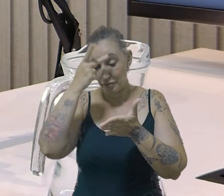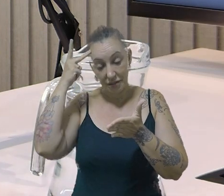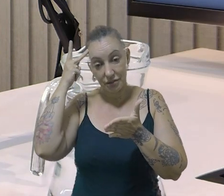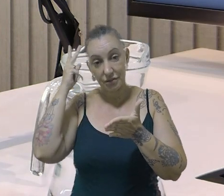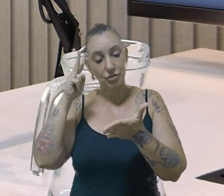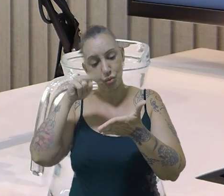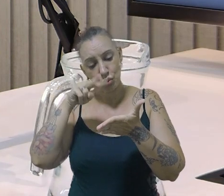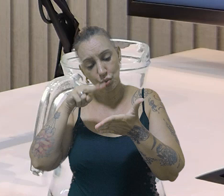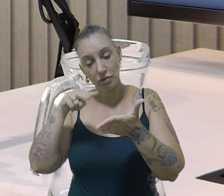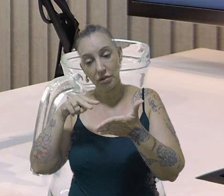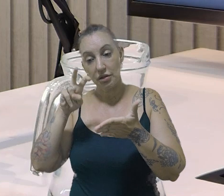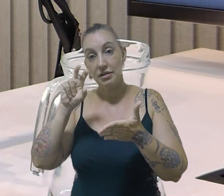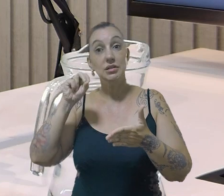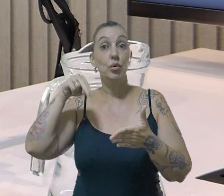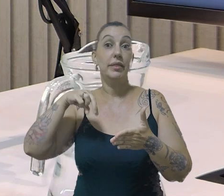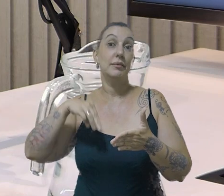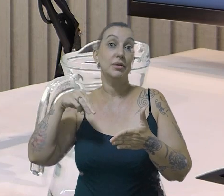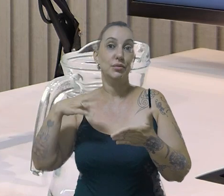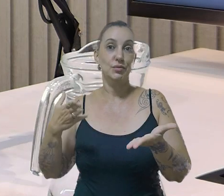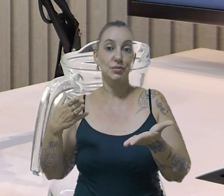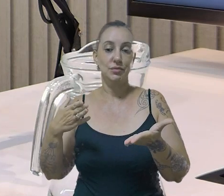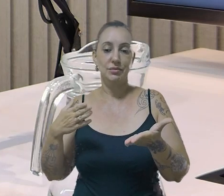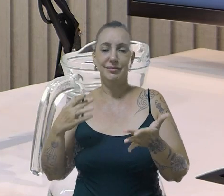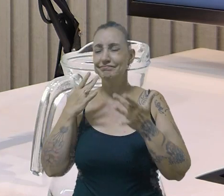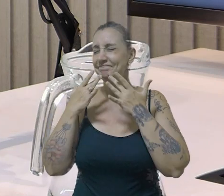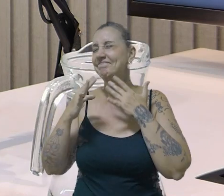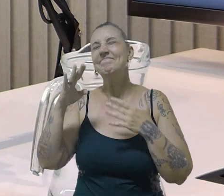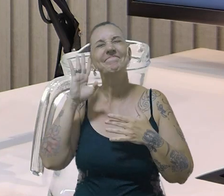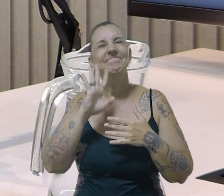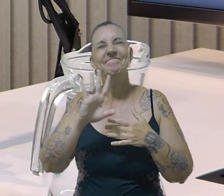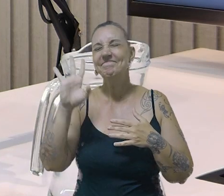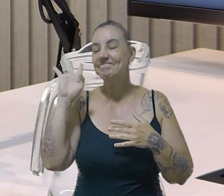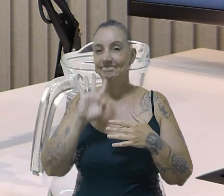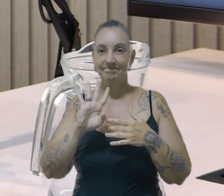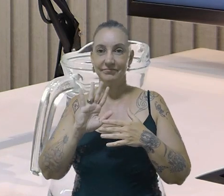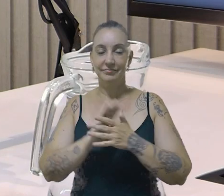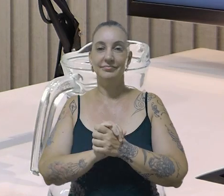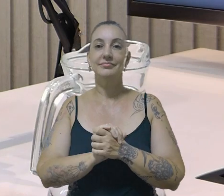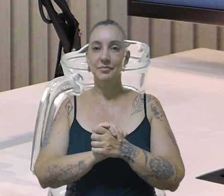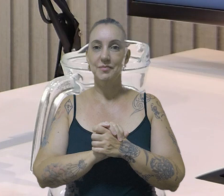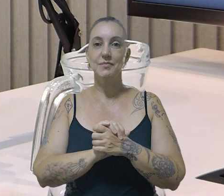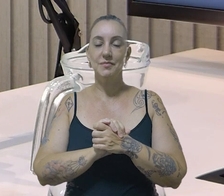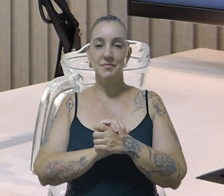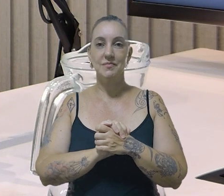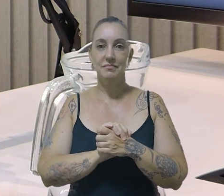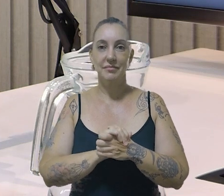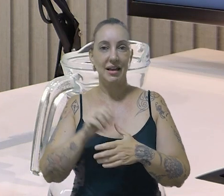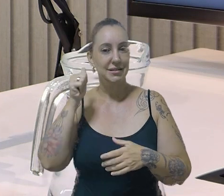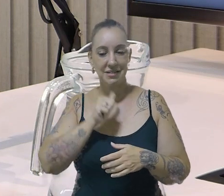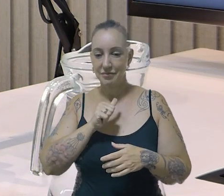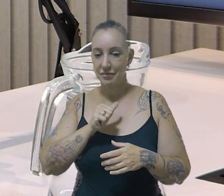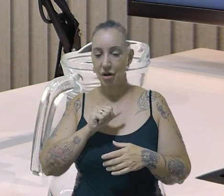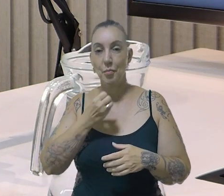leem assim durante 50 minutos e a peça é muito legal muito muito muito legal muito legal as meninas são